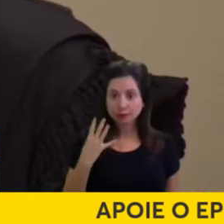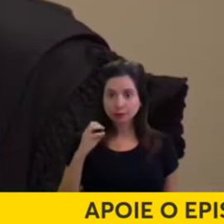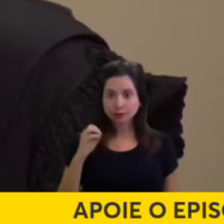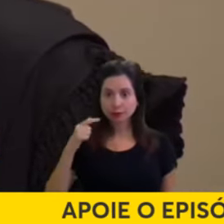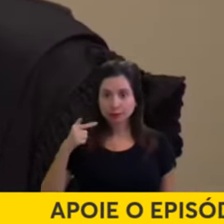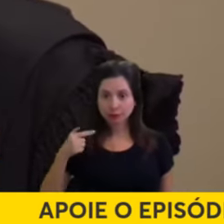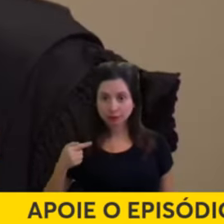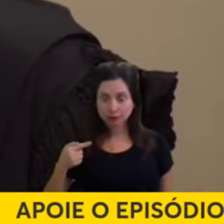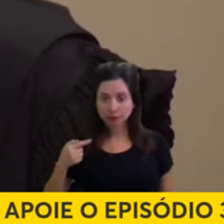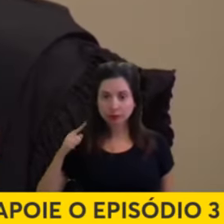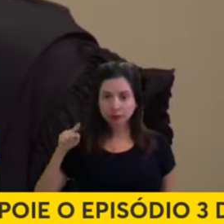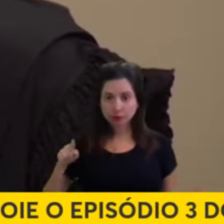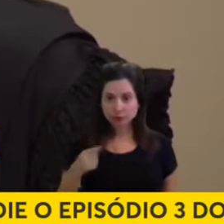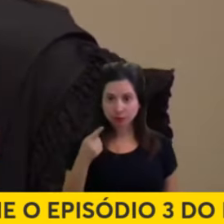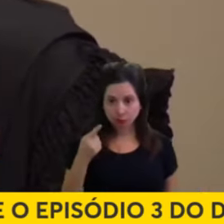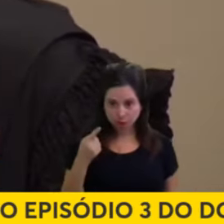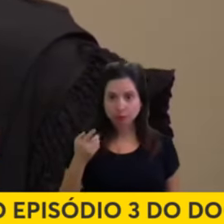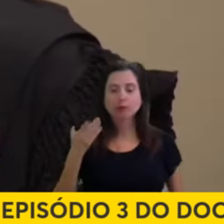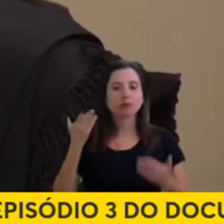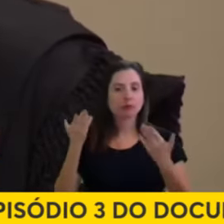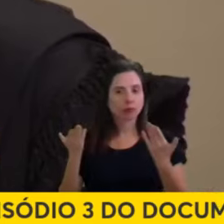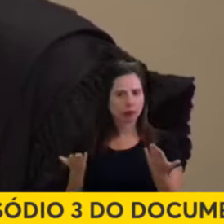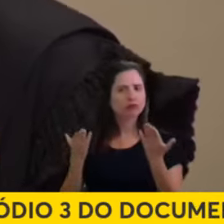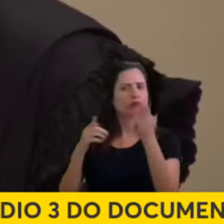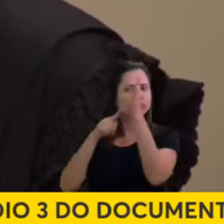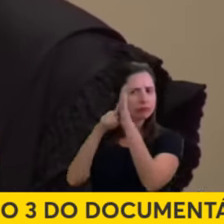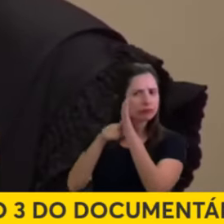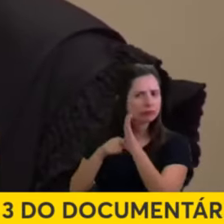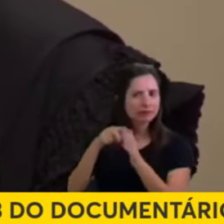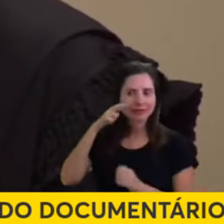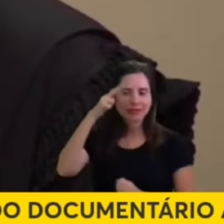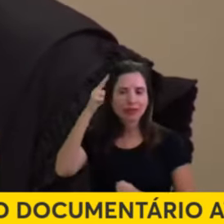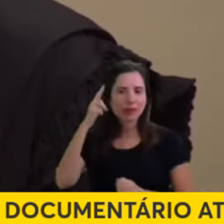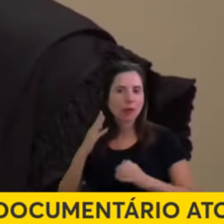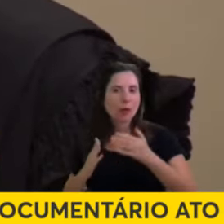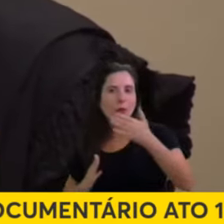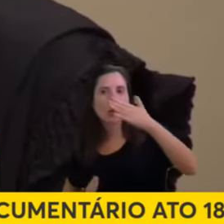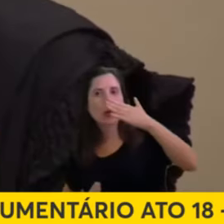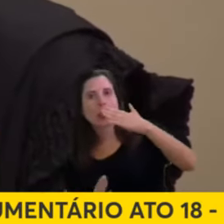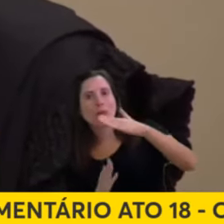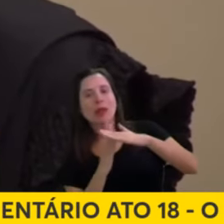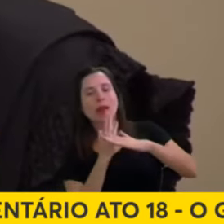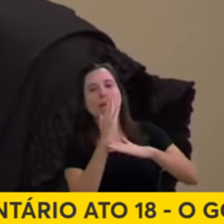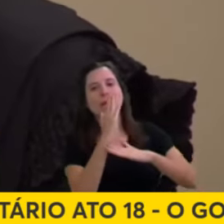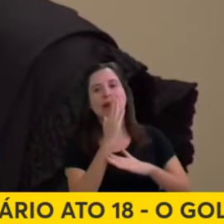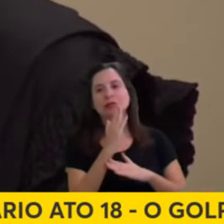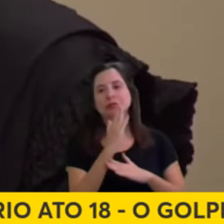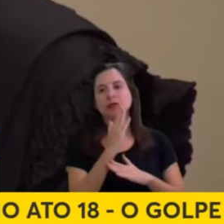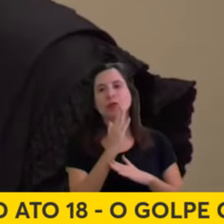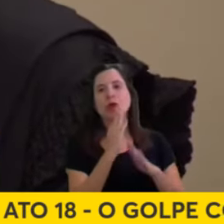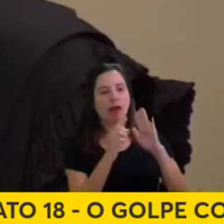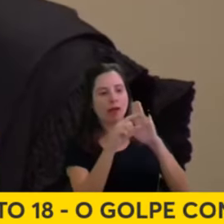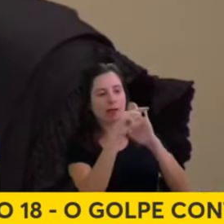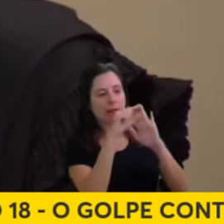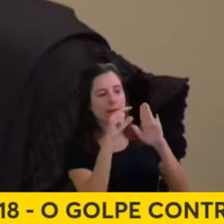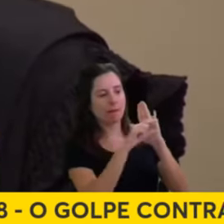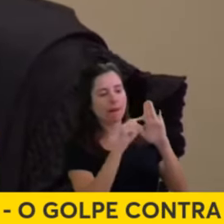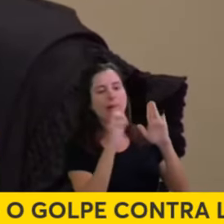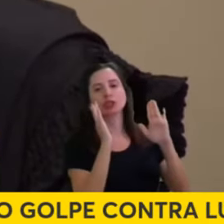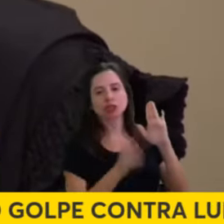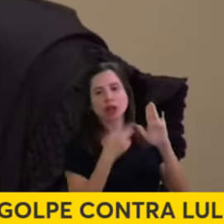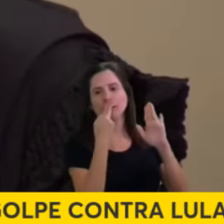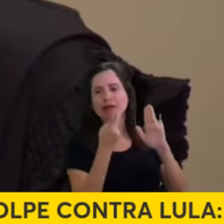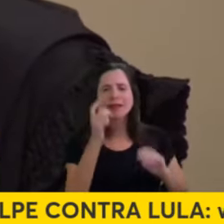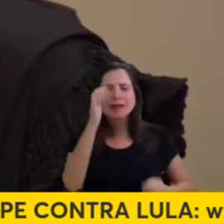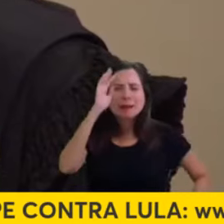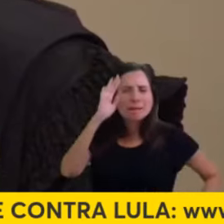447.000 tendo investigado Sérgio moro extrapolado ou extrapolado nos termos aqui que já me referi imaginem-se então senhor